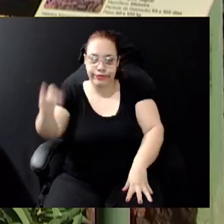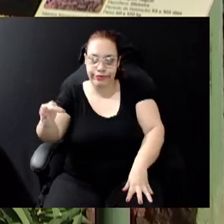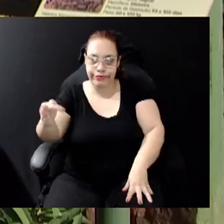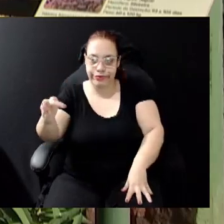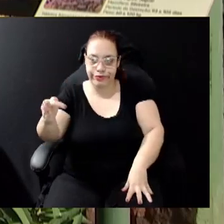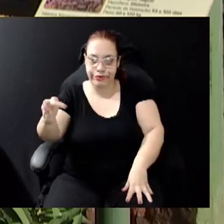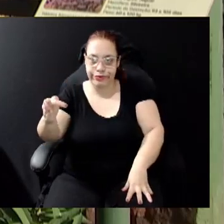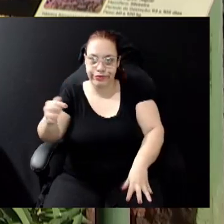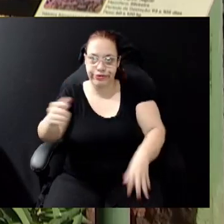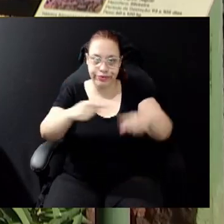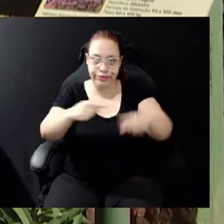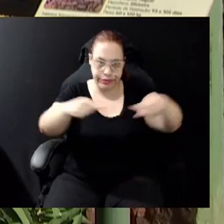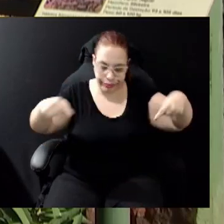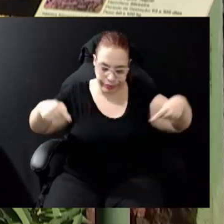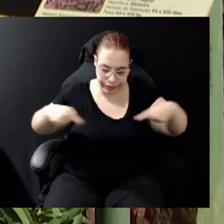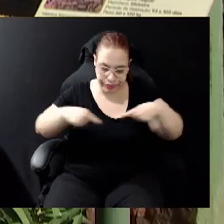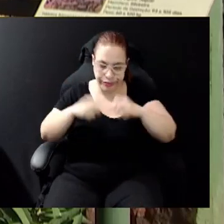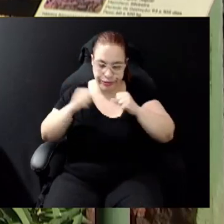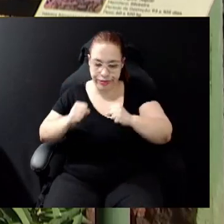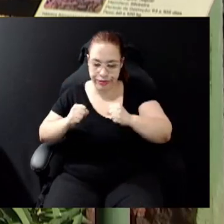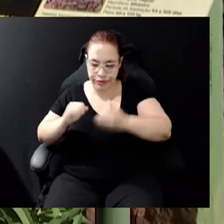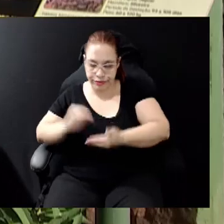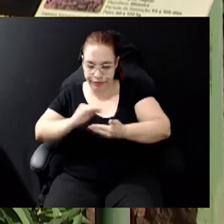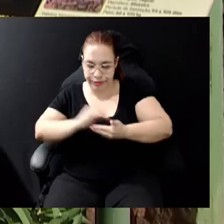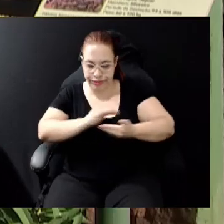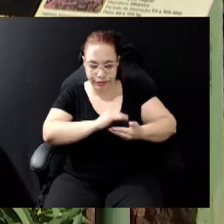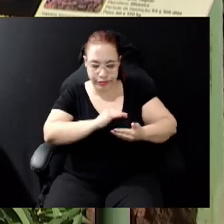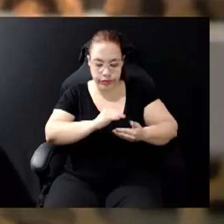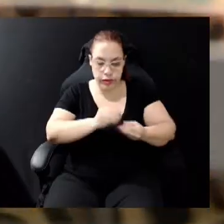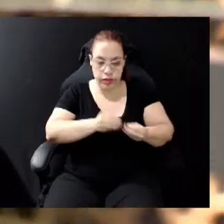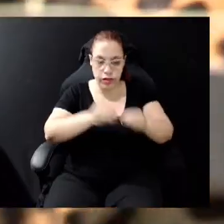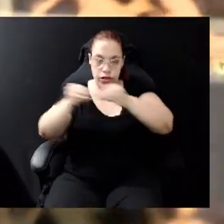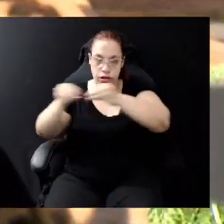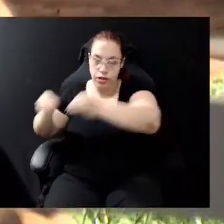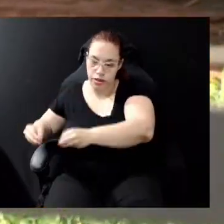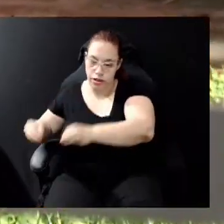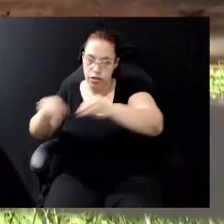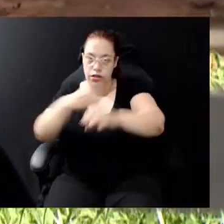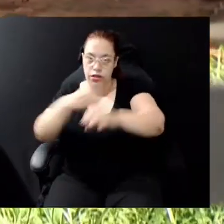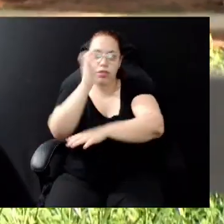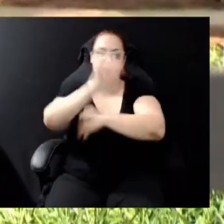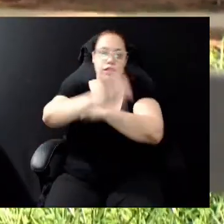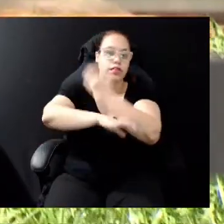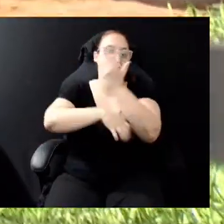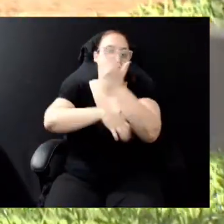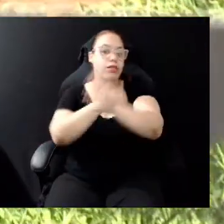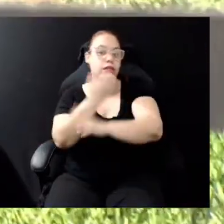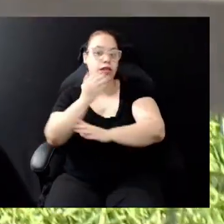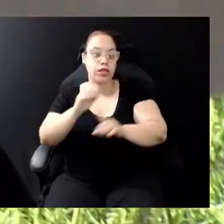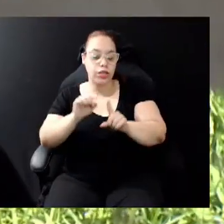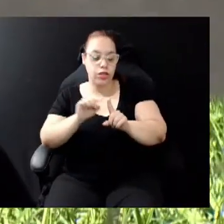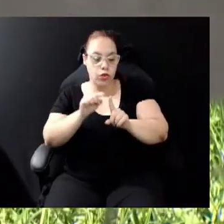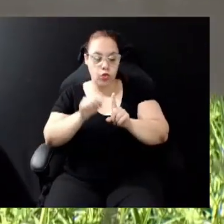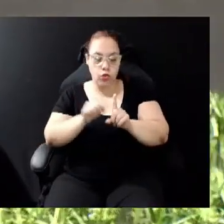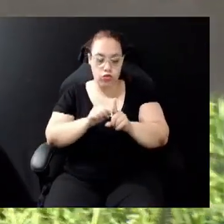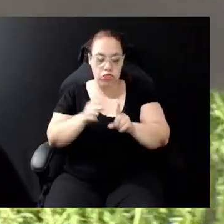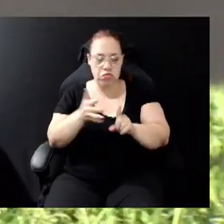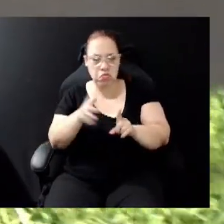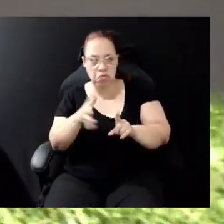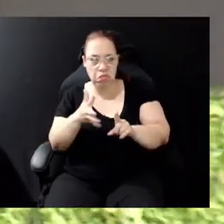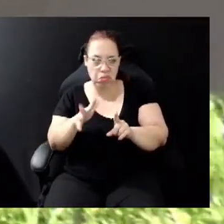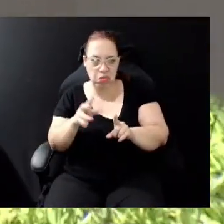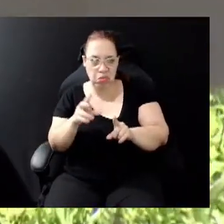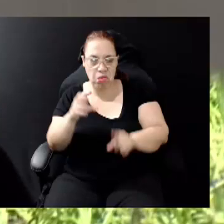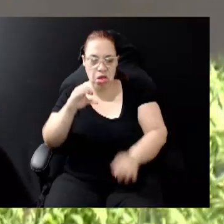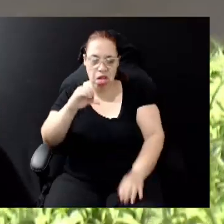ambiente, a gente poder repovoar, devolver alguns animais para a natureza. A gestação desse felino pode durar entre 90